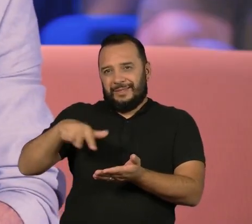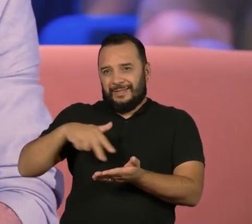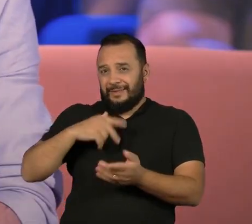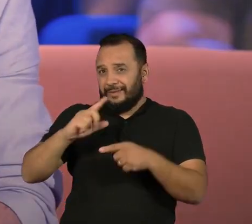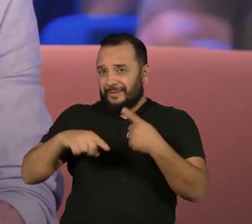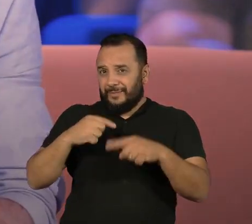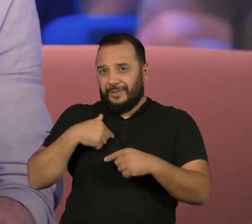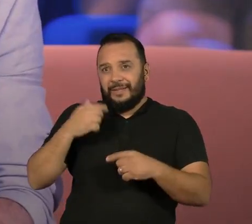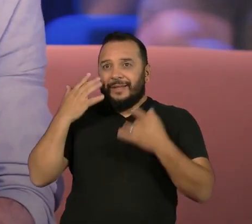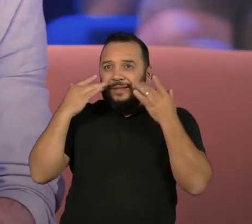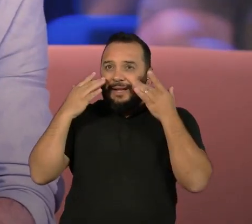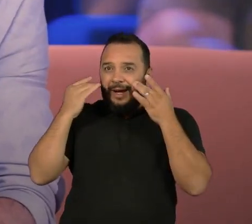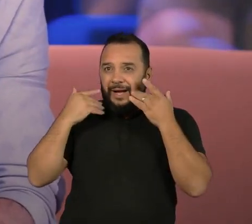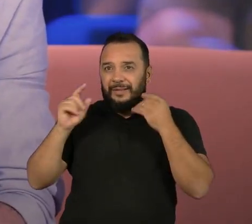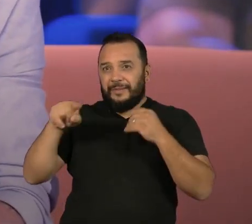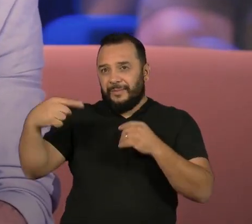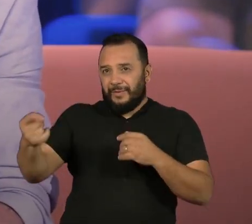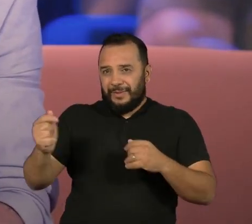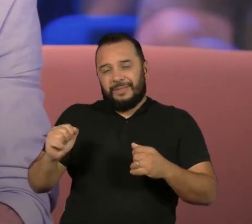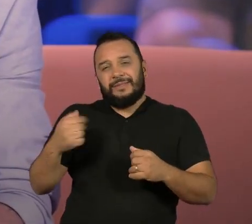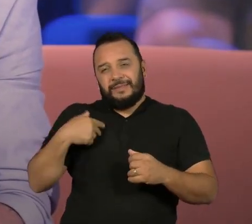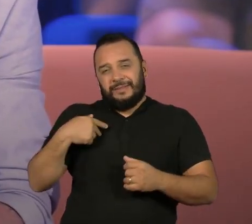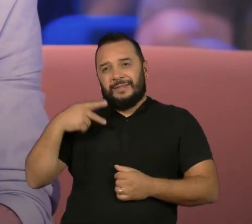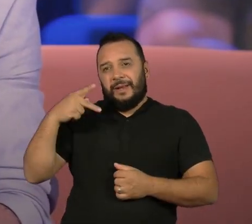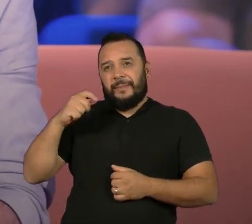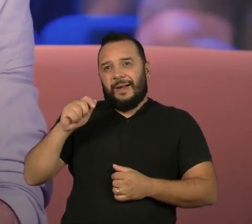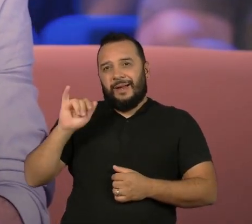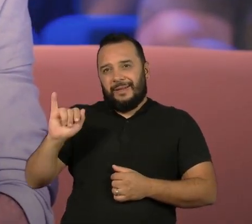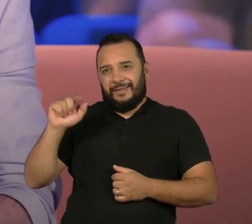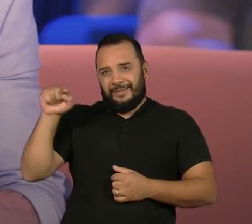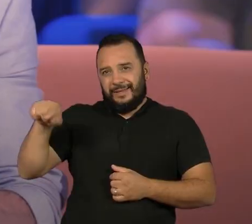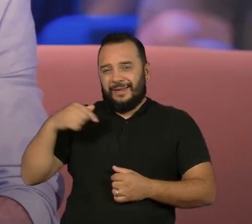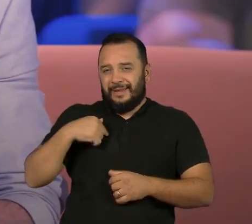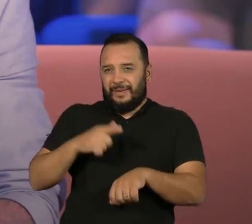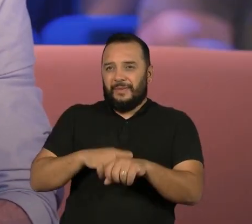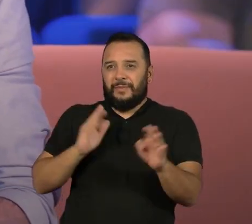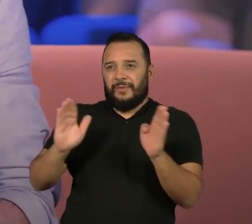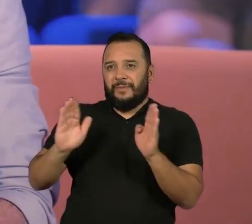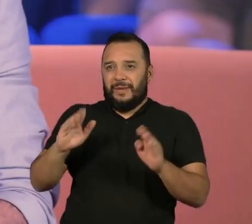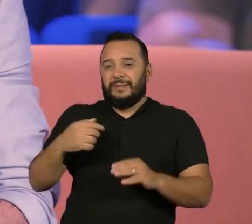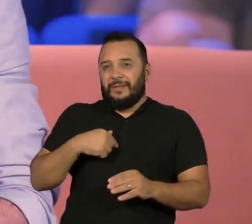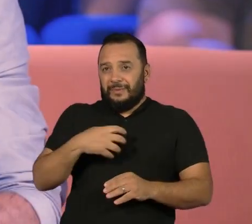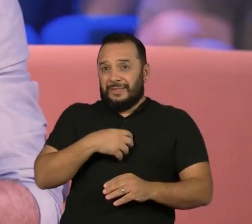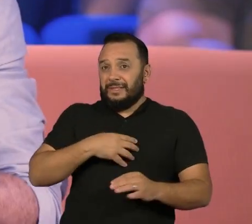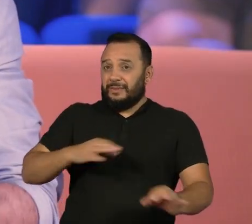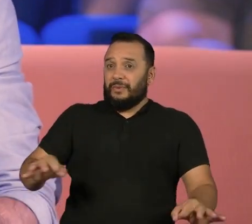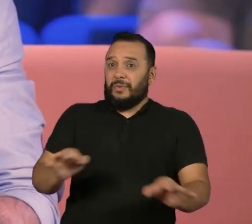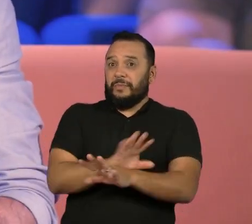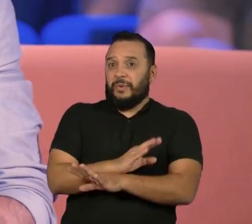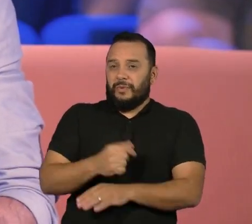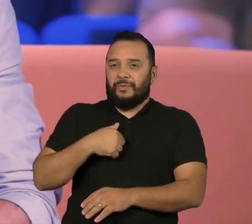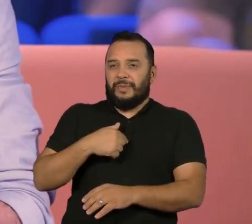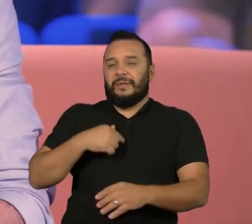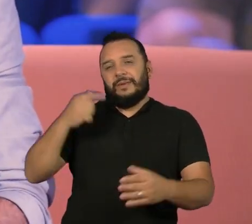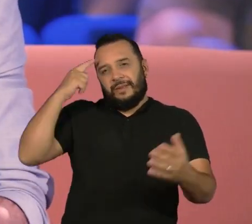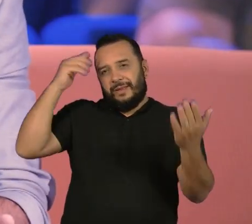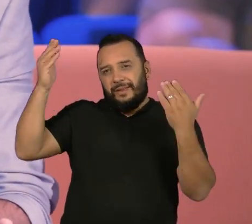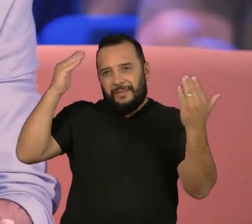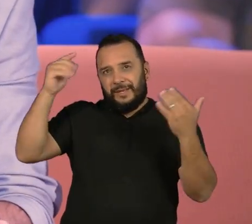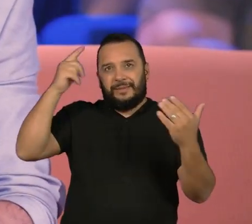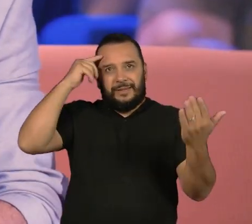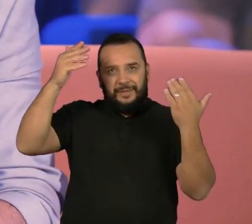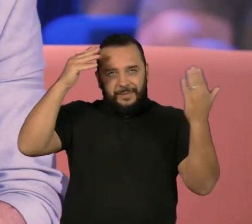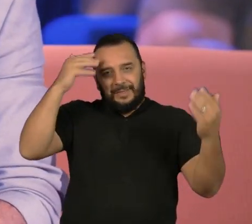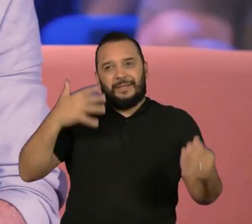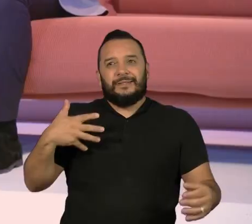mais tarde. E pai chega num momento, eu acho que é isso, o momento que eu sinto que eu estou pronto. Depois de muita terapia, minha gente, a terapia salva